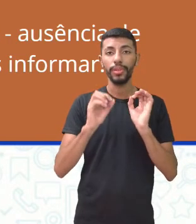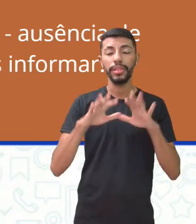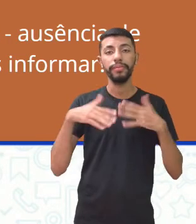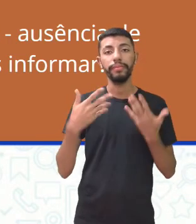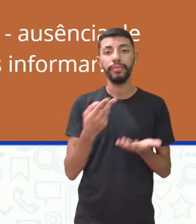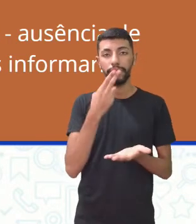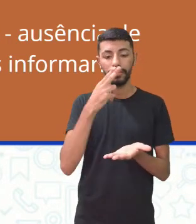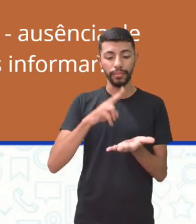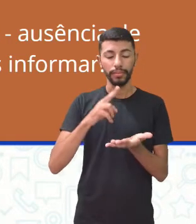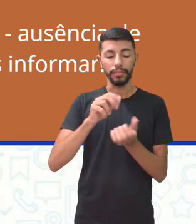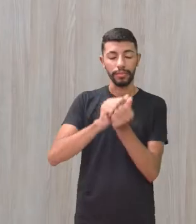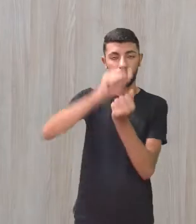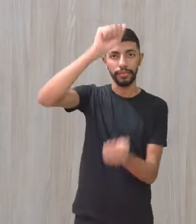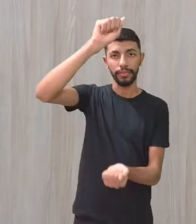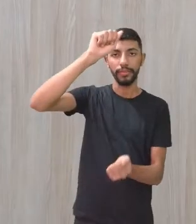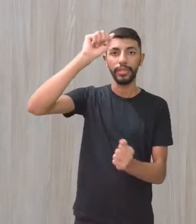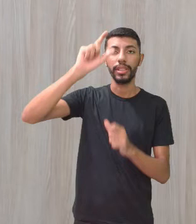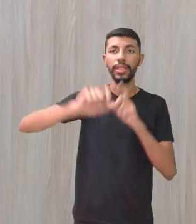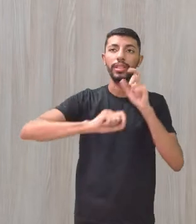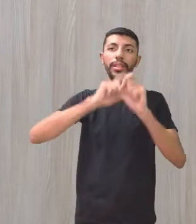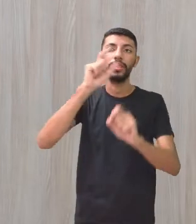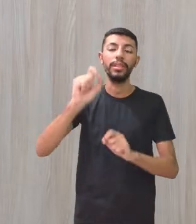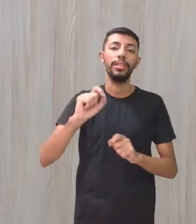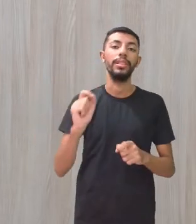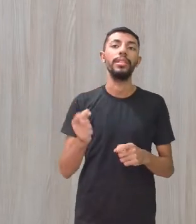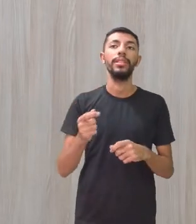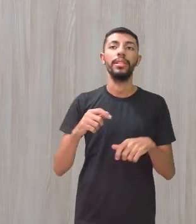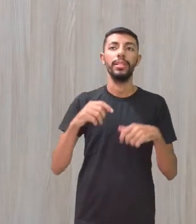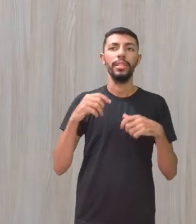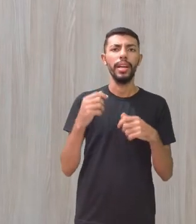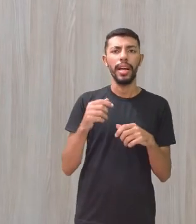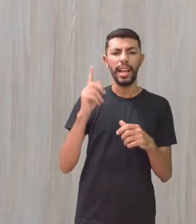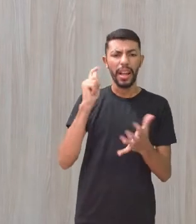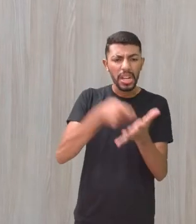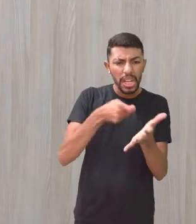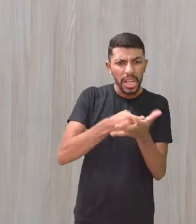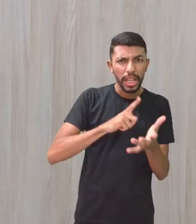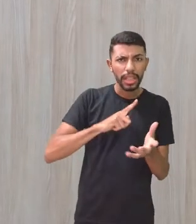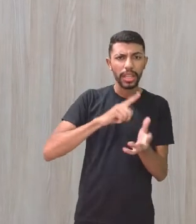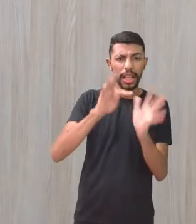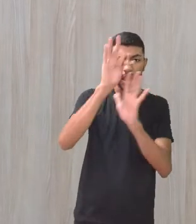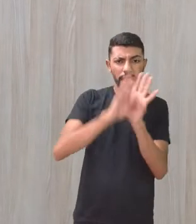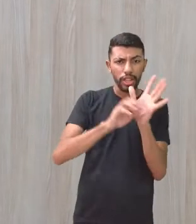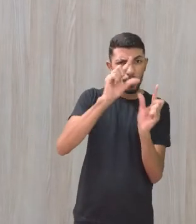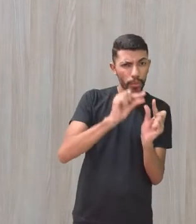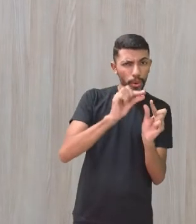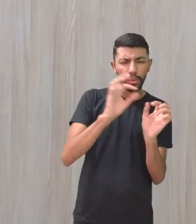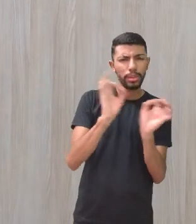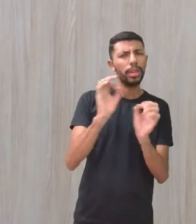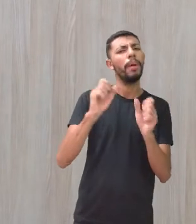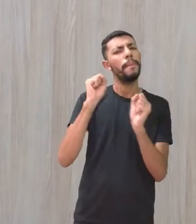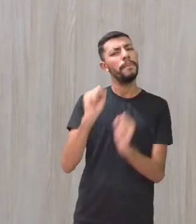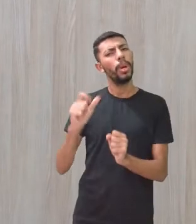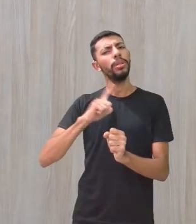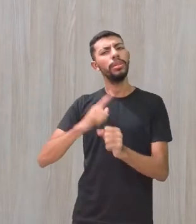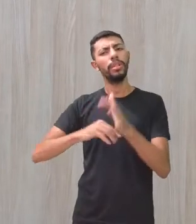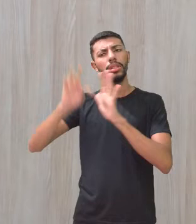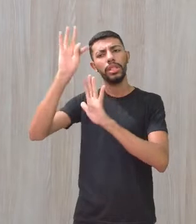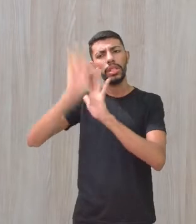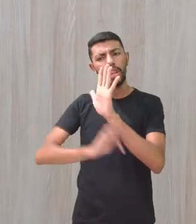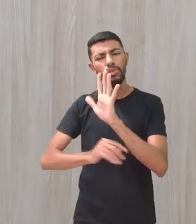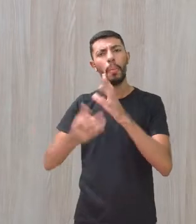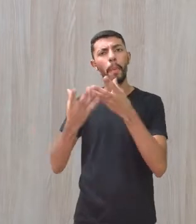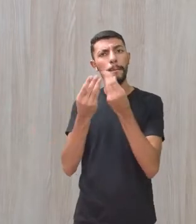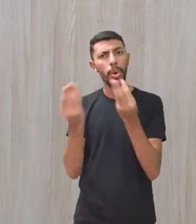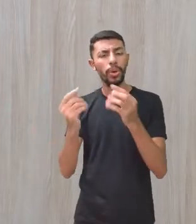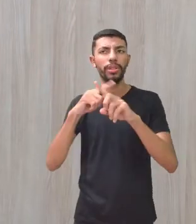ele não é obrigatoriamente necessário ter pouco texto, ele pode ser que ele tenha muito texto, mas isso atrapalha na comunicação, na transmissão da